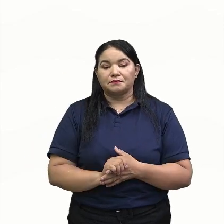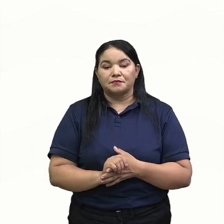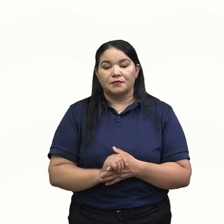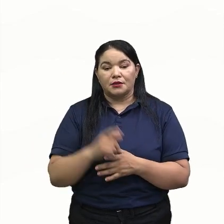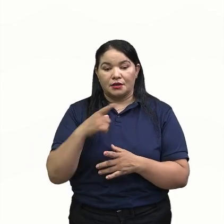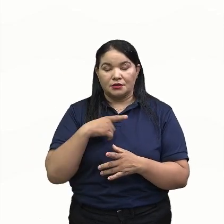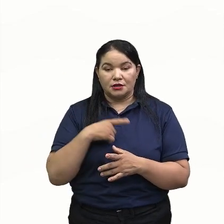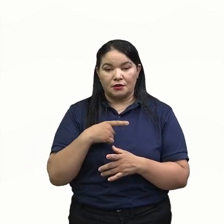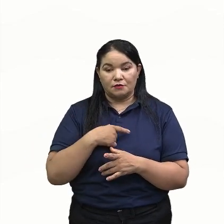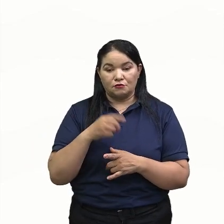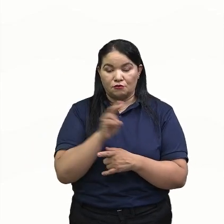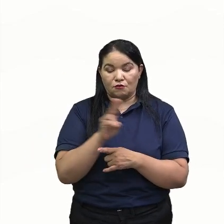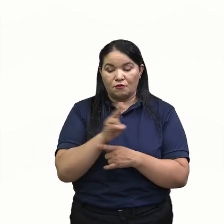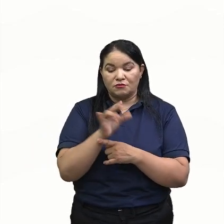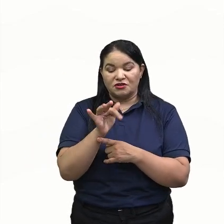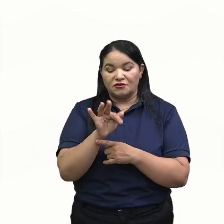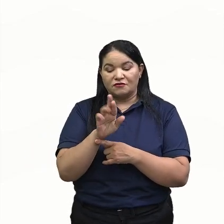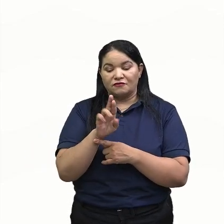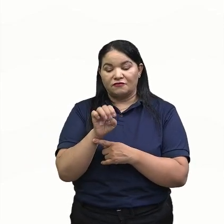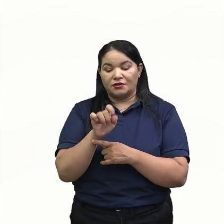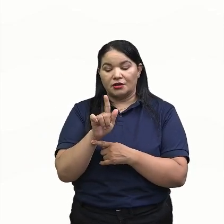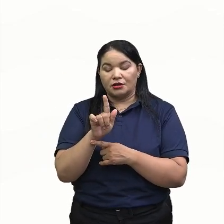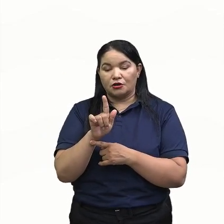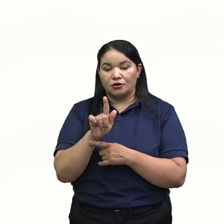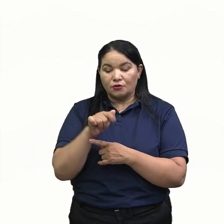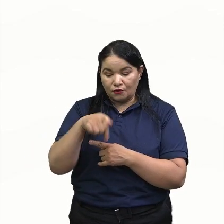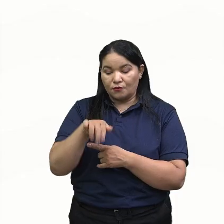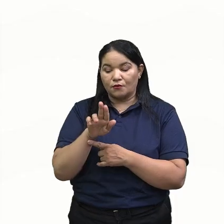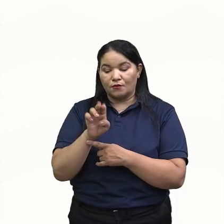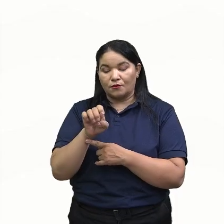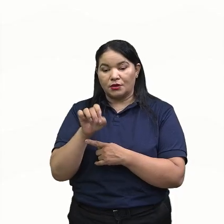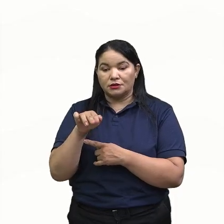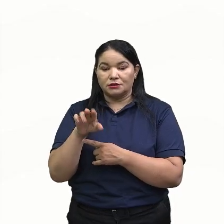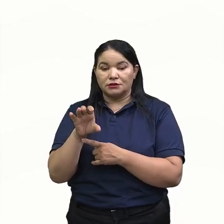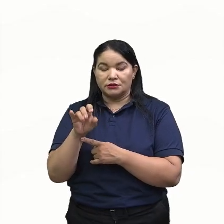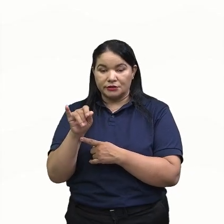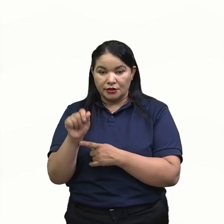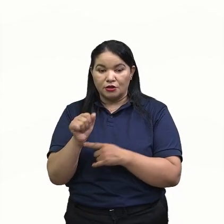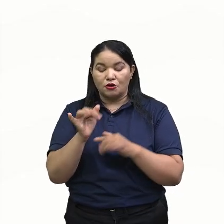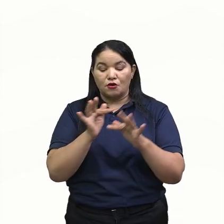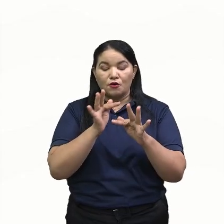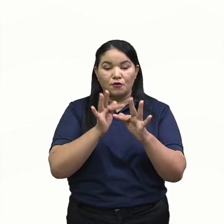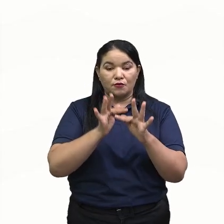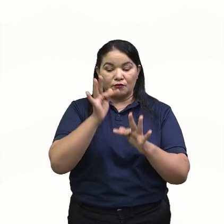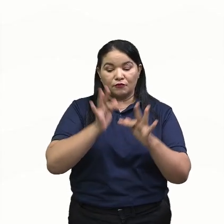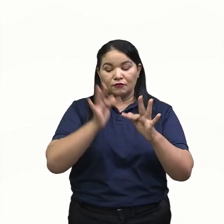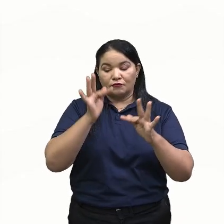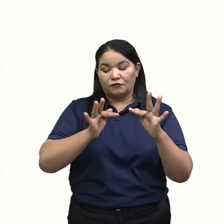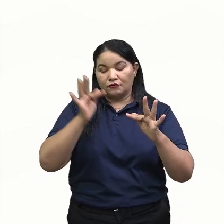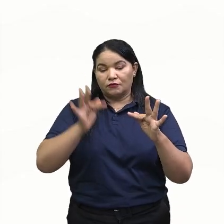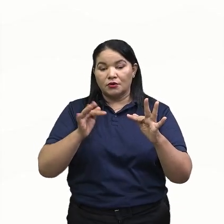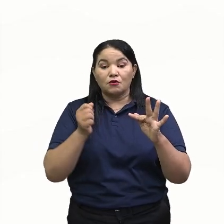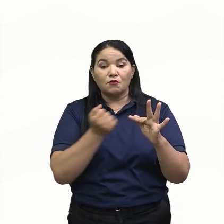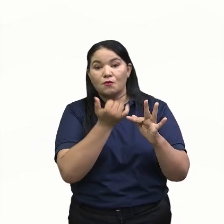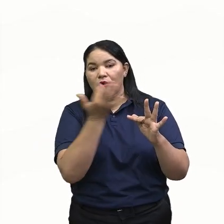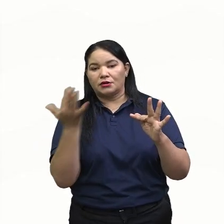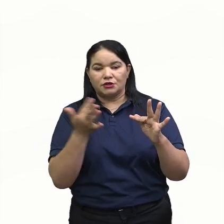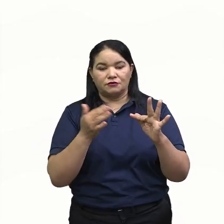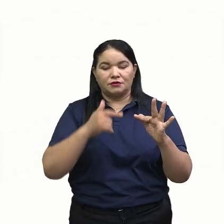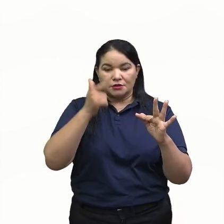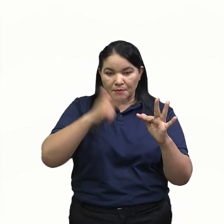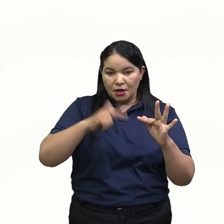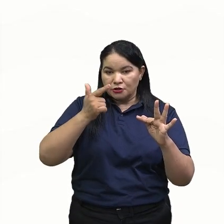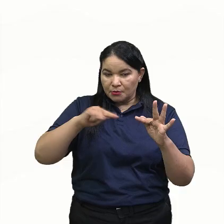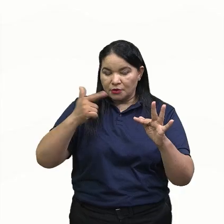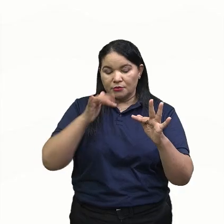que a frequência é o número de vezes que a onda se repete no intervalo de tempo. Né? Se esse intervalo